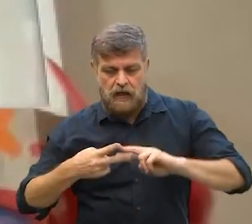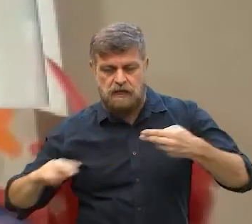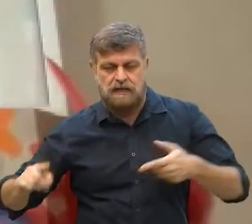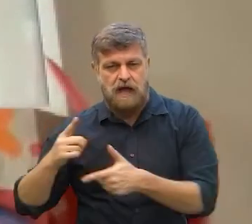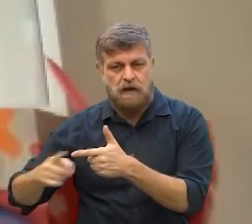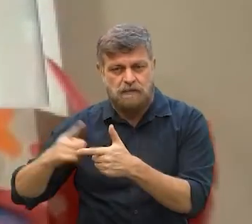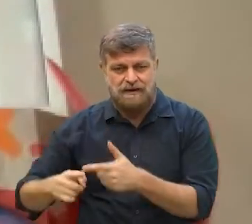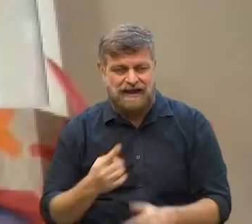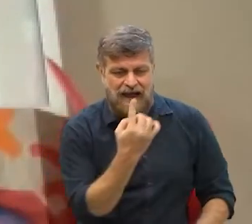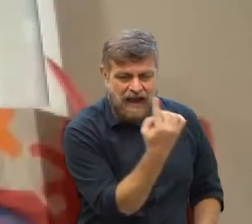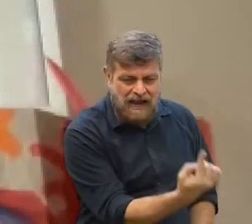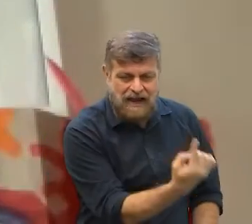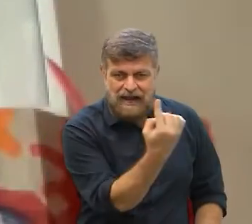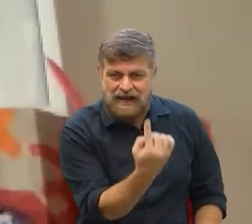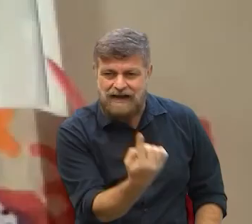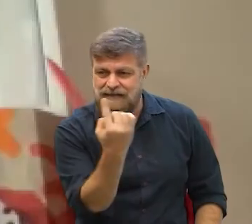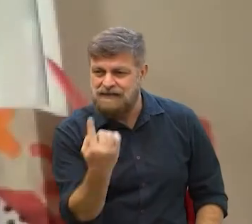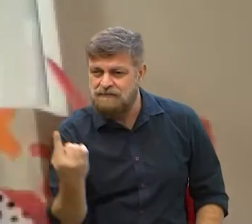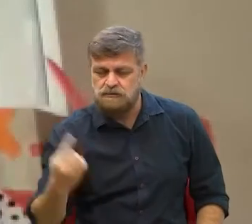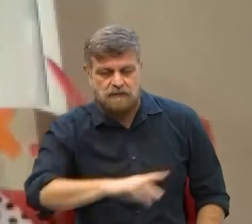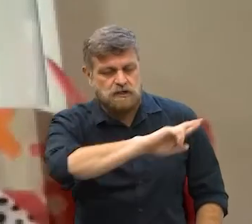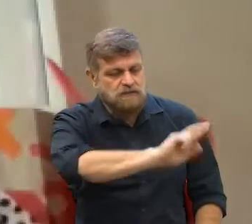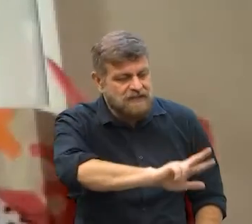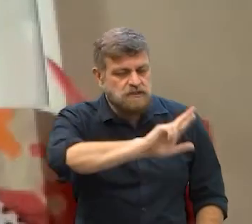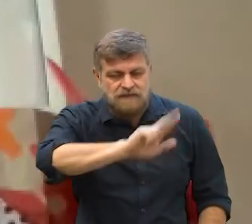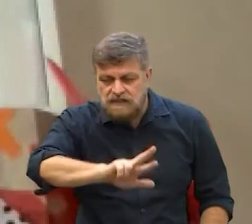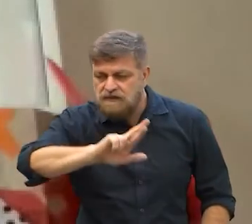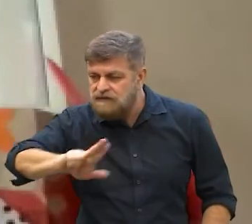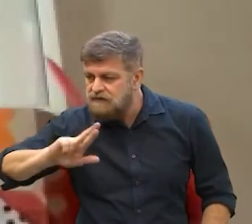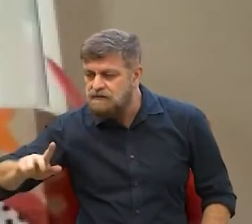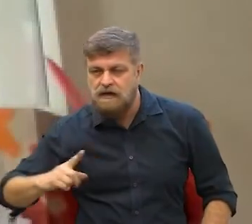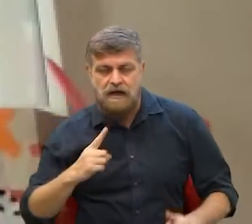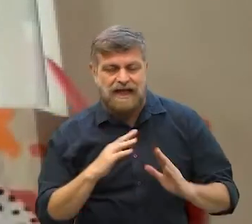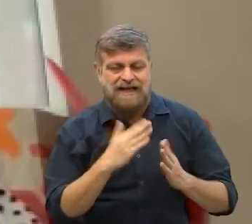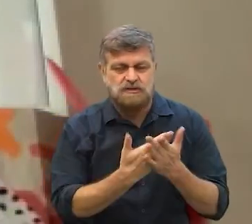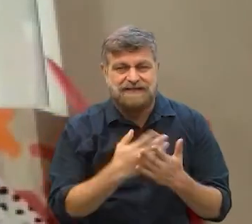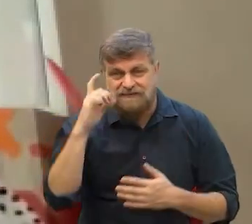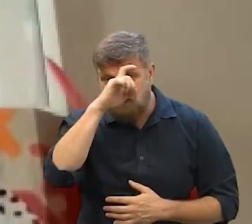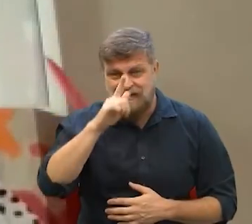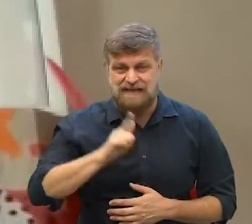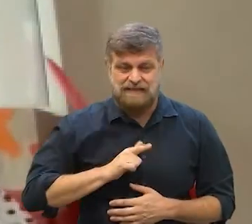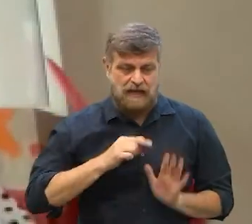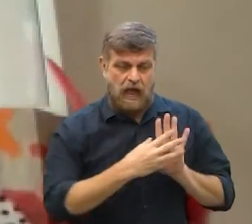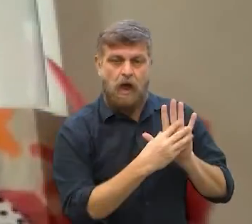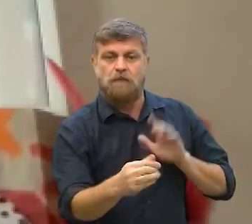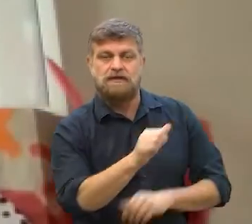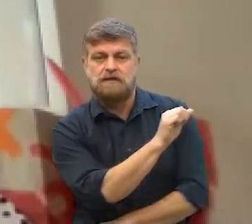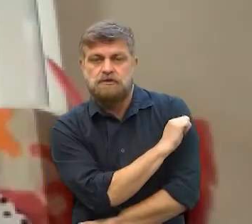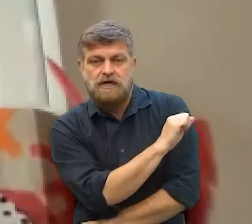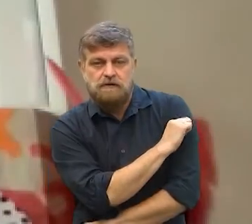genético, cada pessoa se diferencia da outra. E por que a escola tem essa dificuldade? Porque ela tem um modelo de